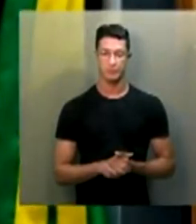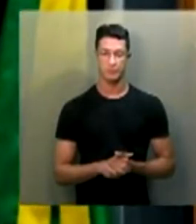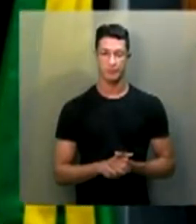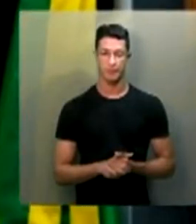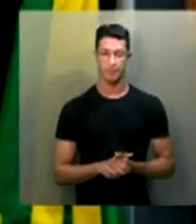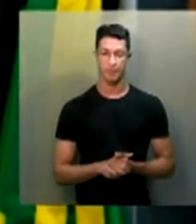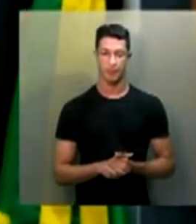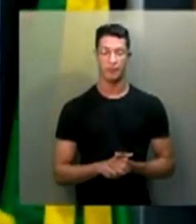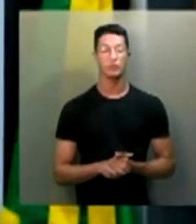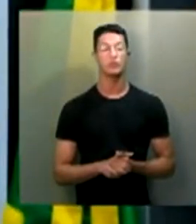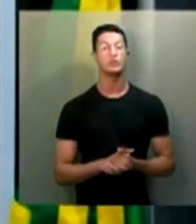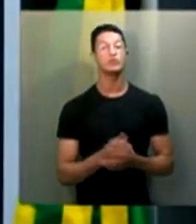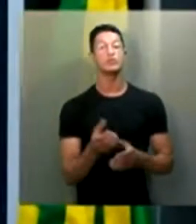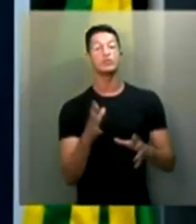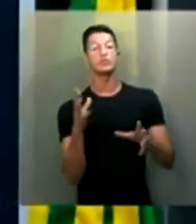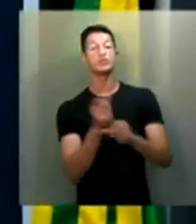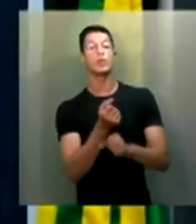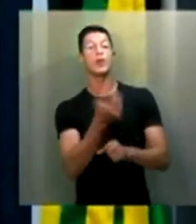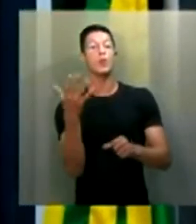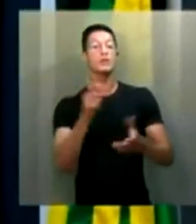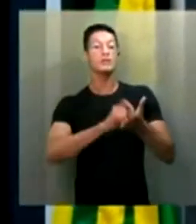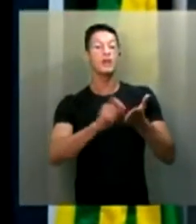Quantas assinaturas na lista?